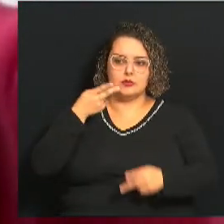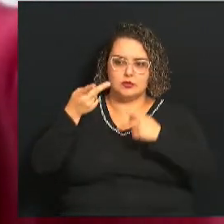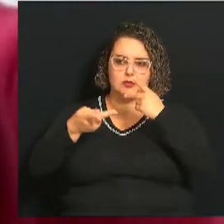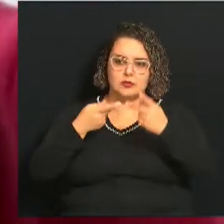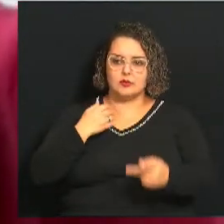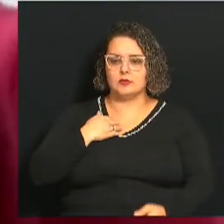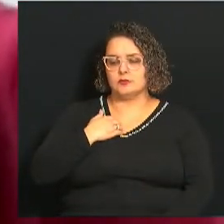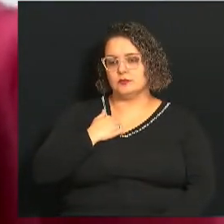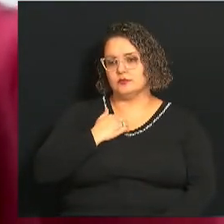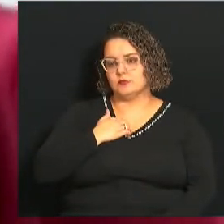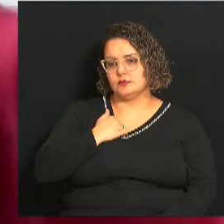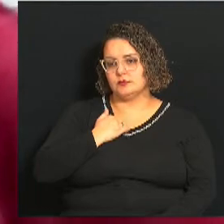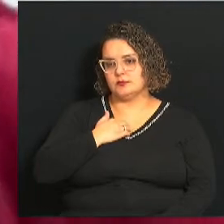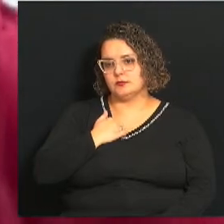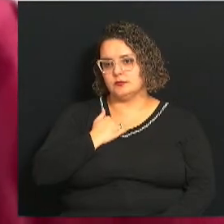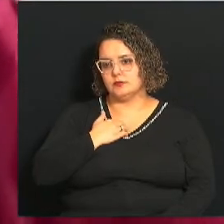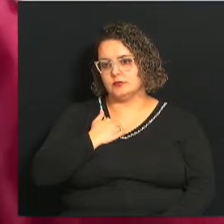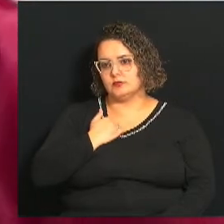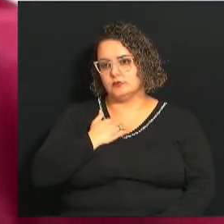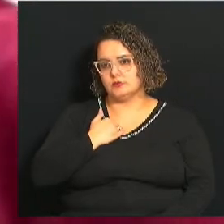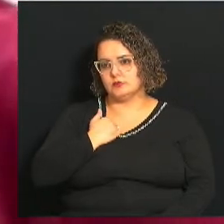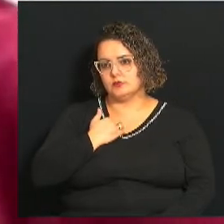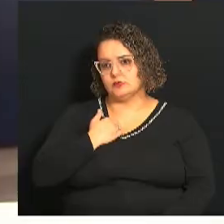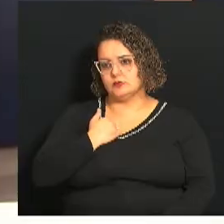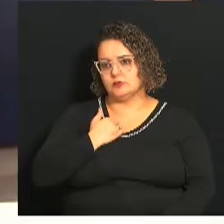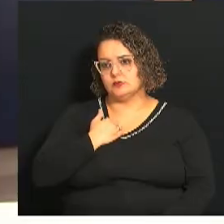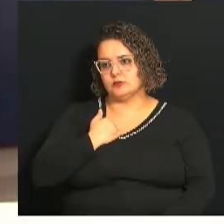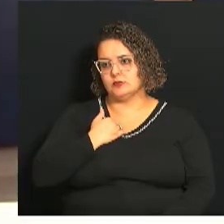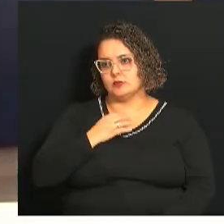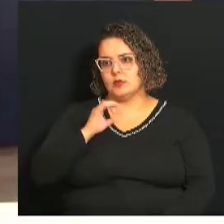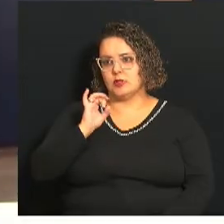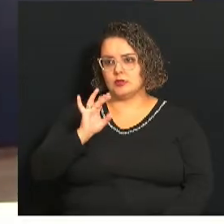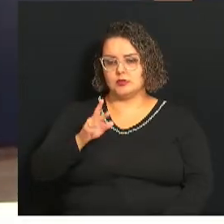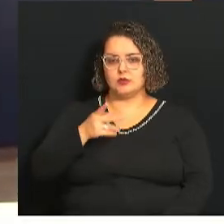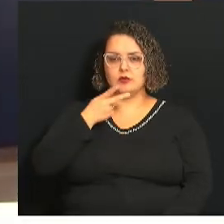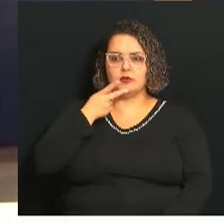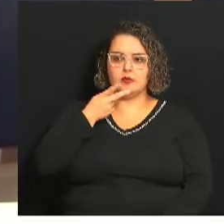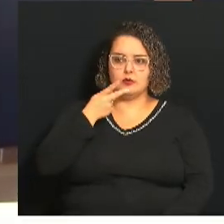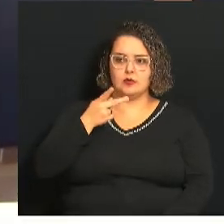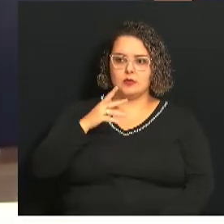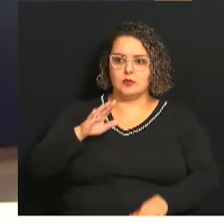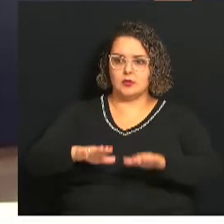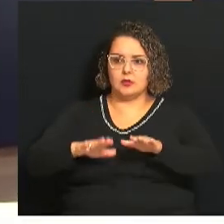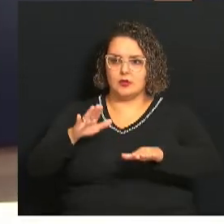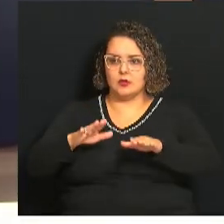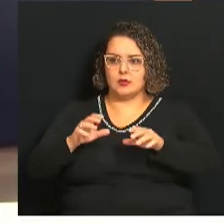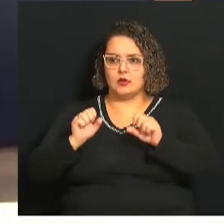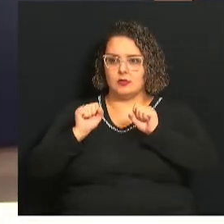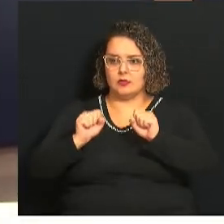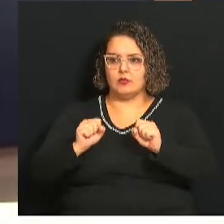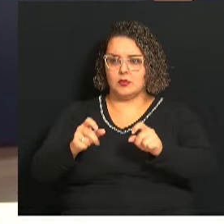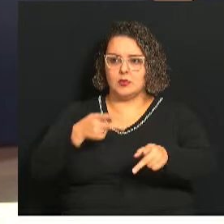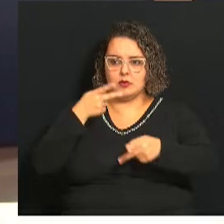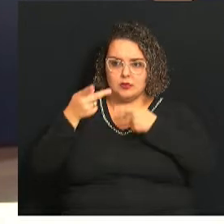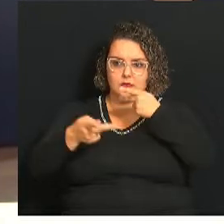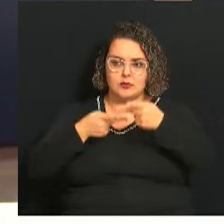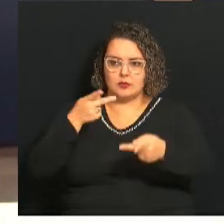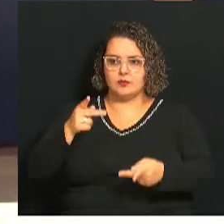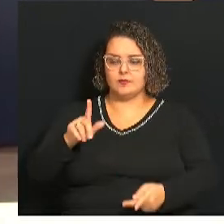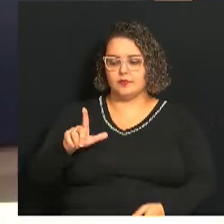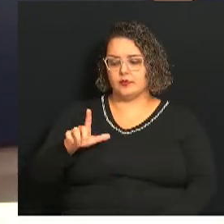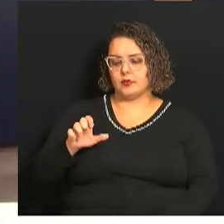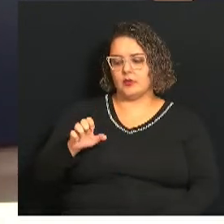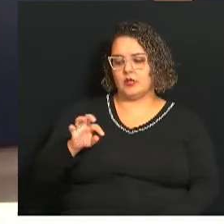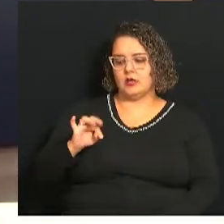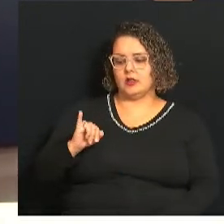aí. Eu vou só mencionar, talvez alguma coisa possa ser comentada, mas a Letícia